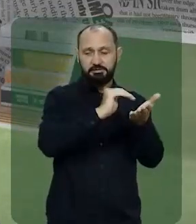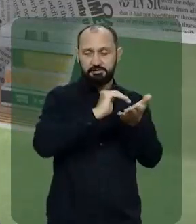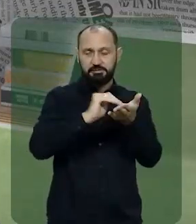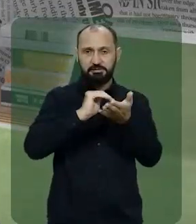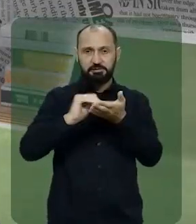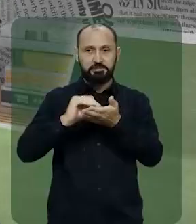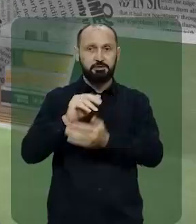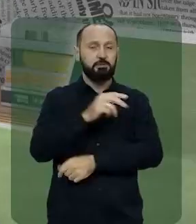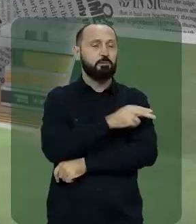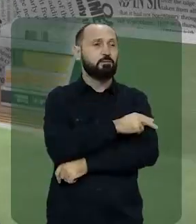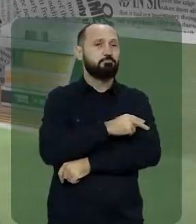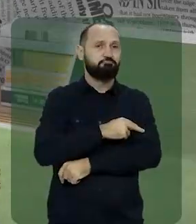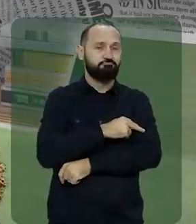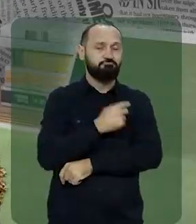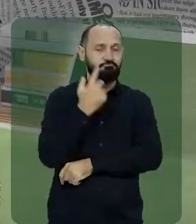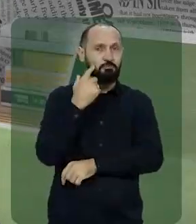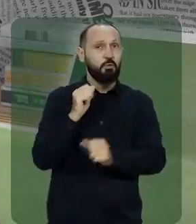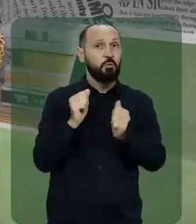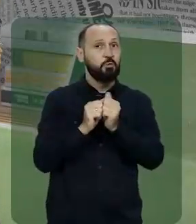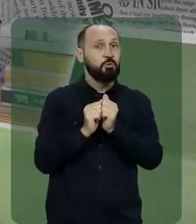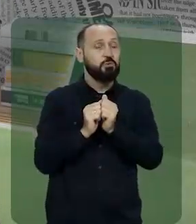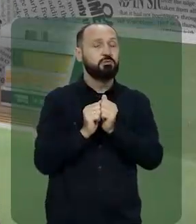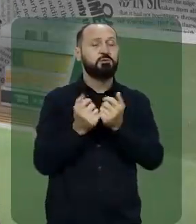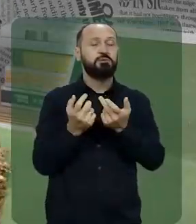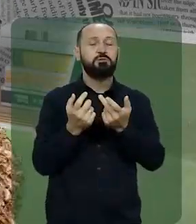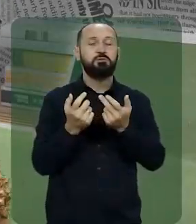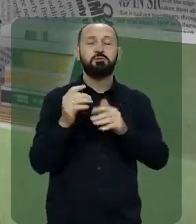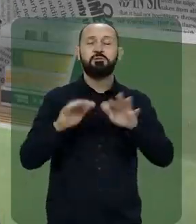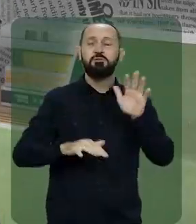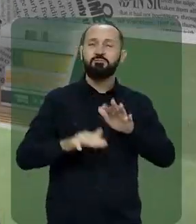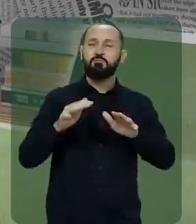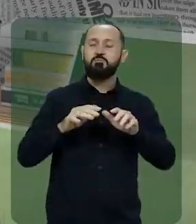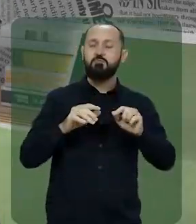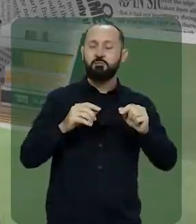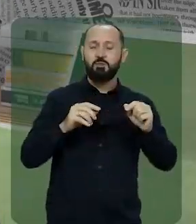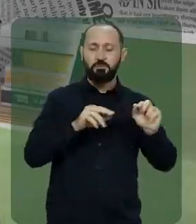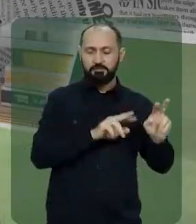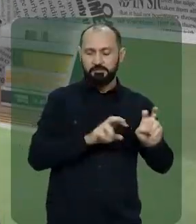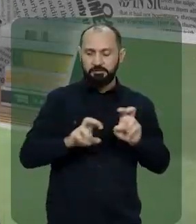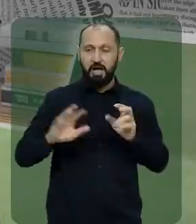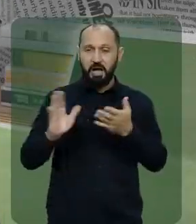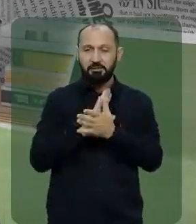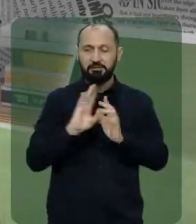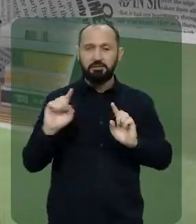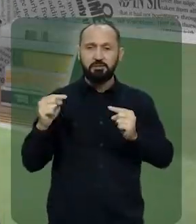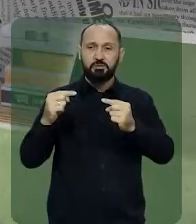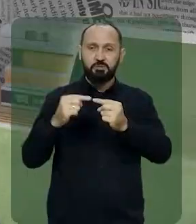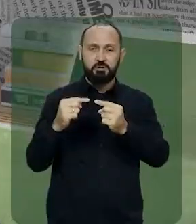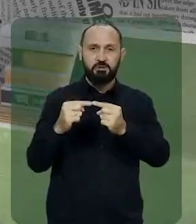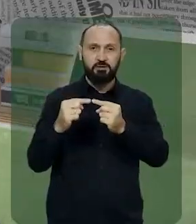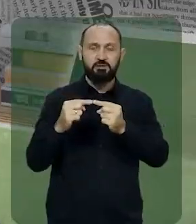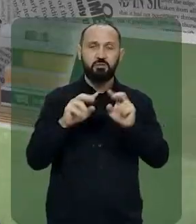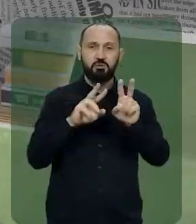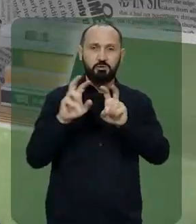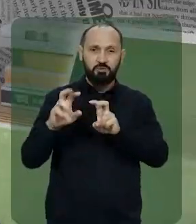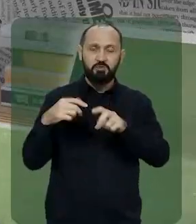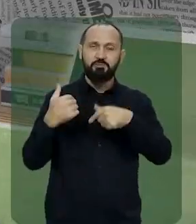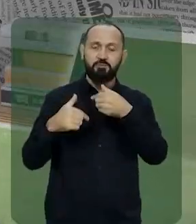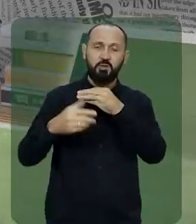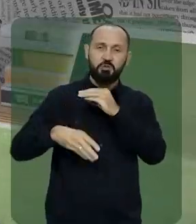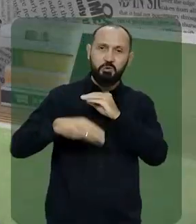subsecretarias, com assuntos que em algum momento eles se encontram, temáticas que se encontram, se